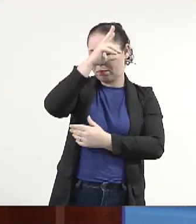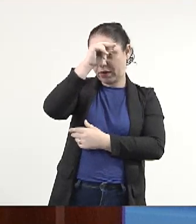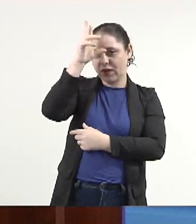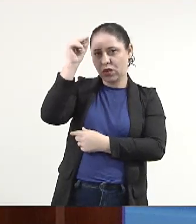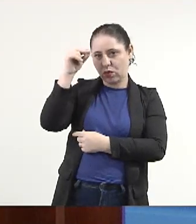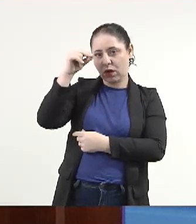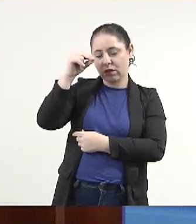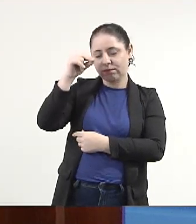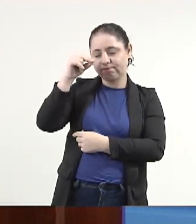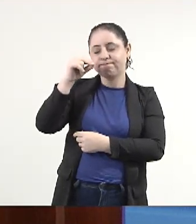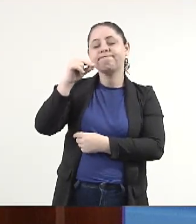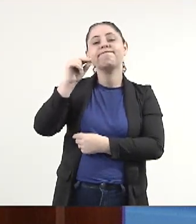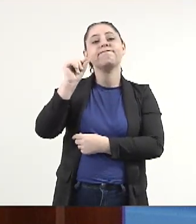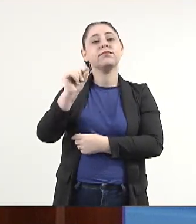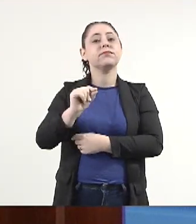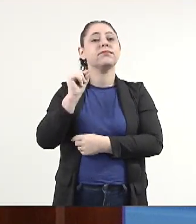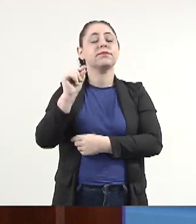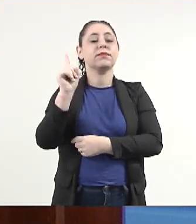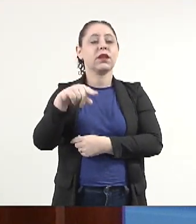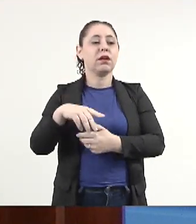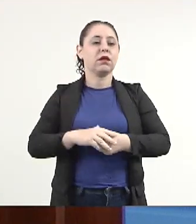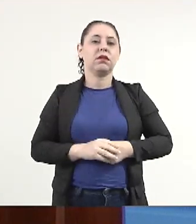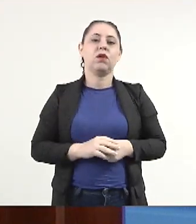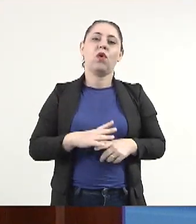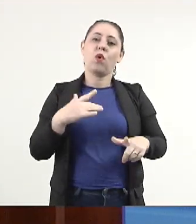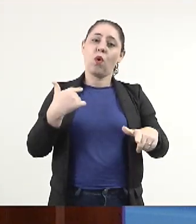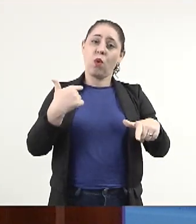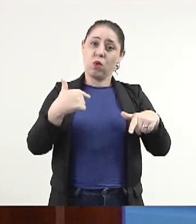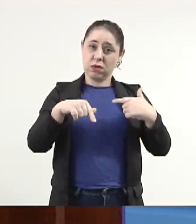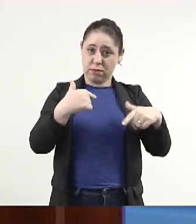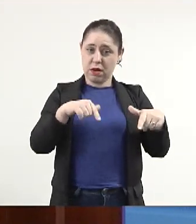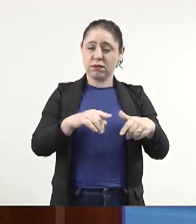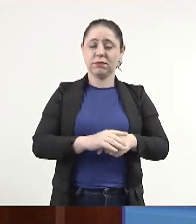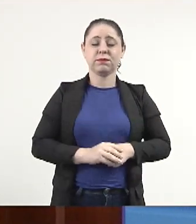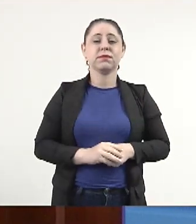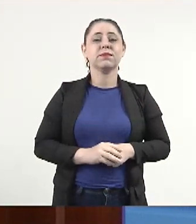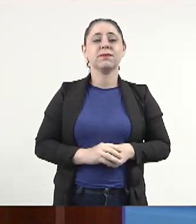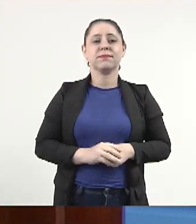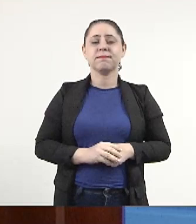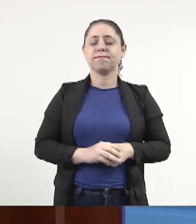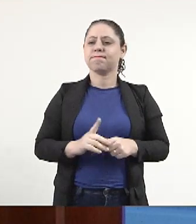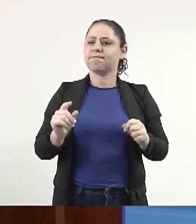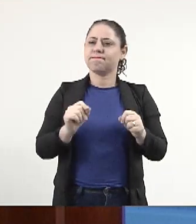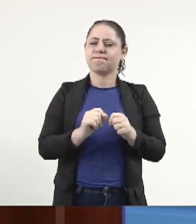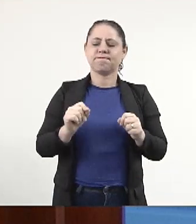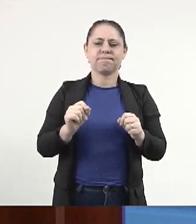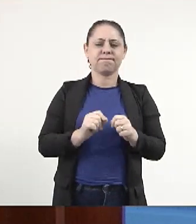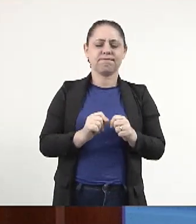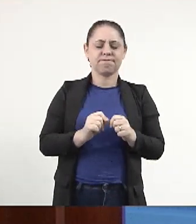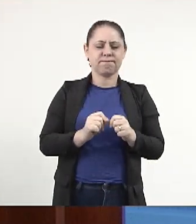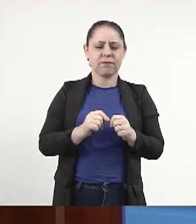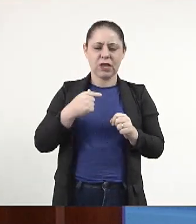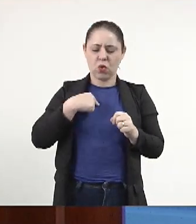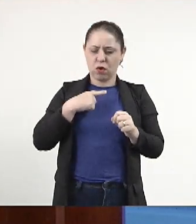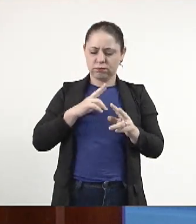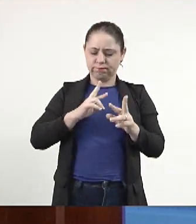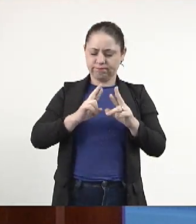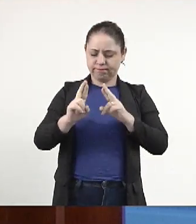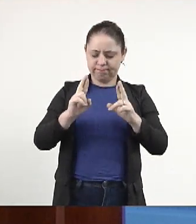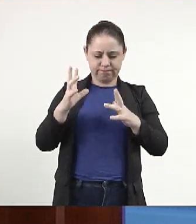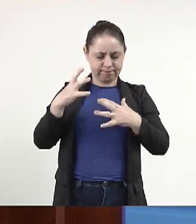ensino. E esse trabalho me deixou assim bastante